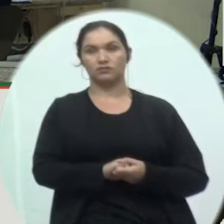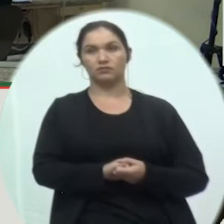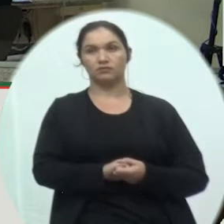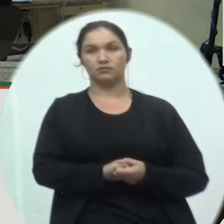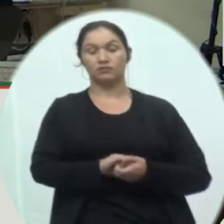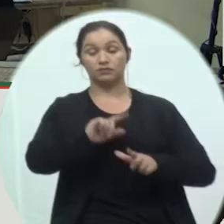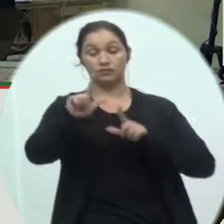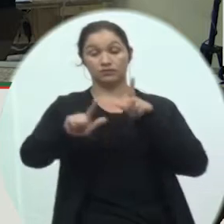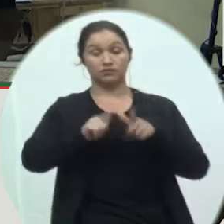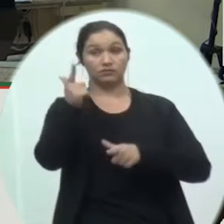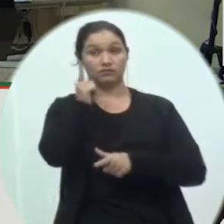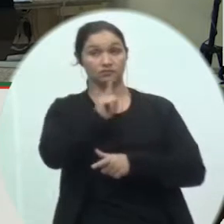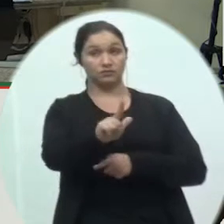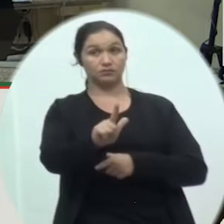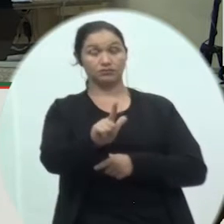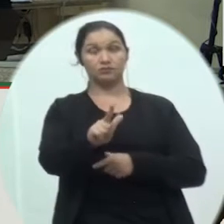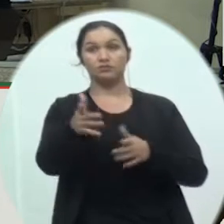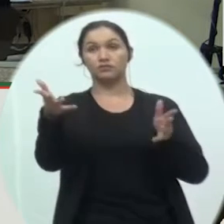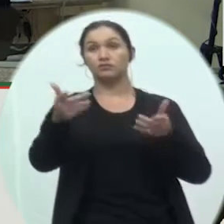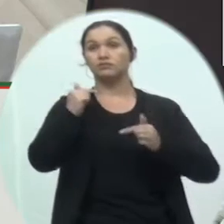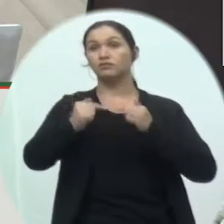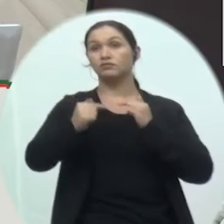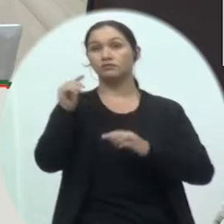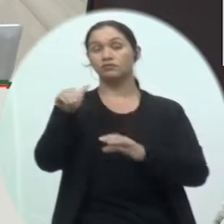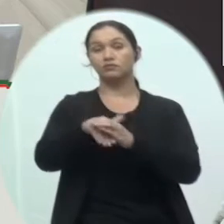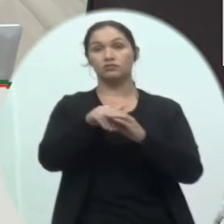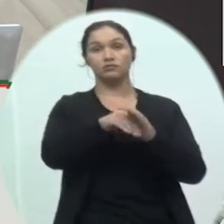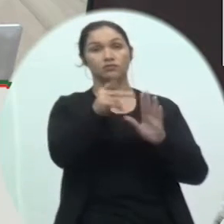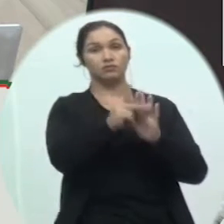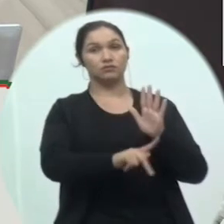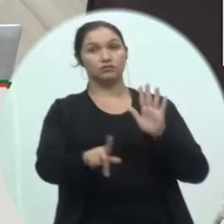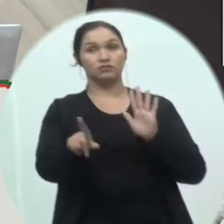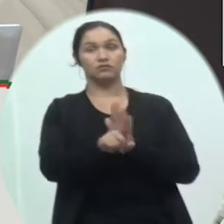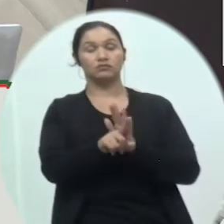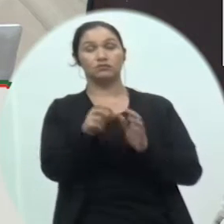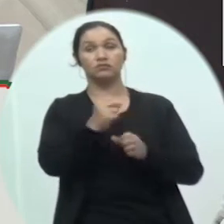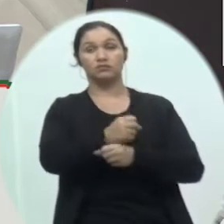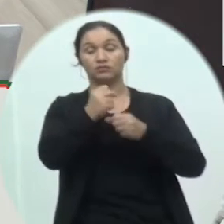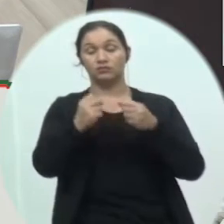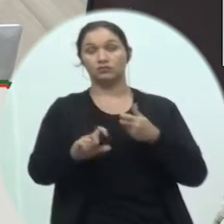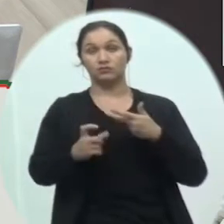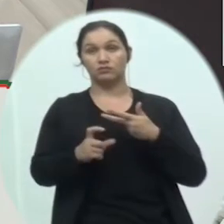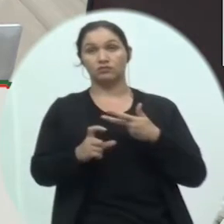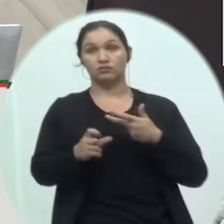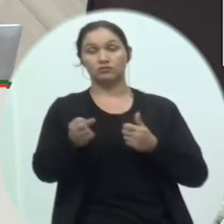Reabertos os trabalhos. Em única discussão e votação, o projeto de lei do Executivo